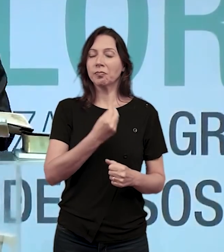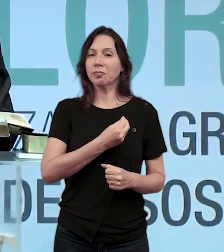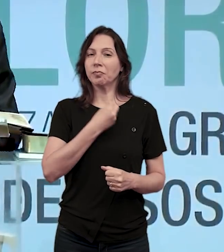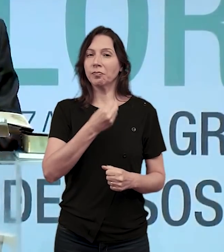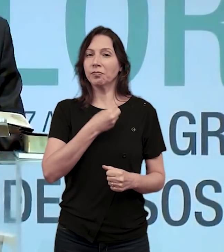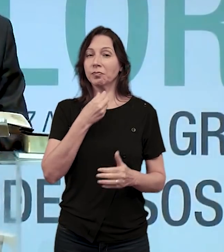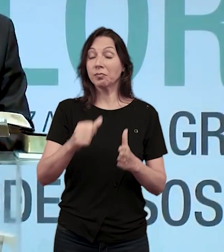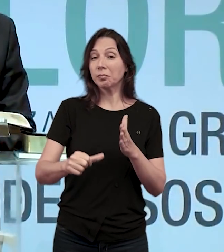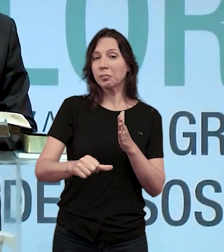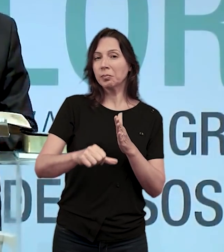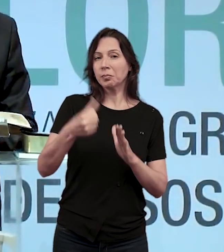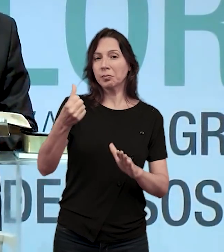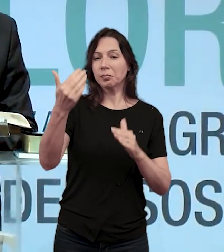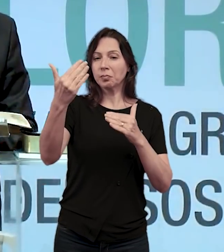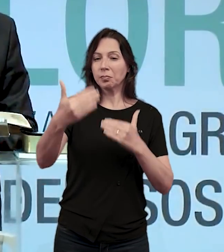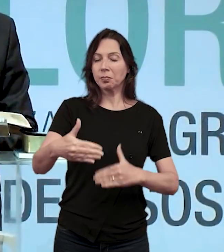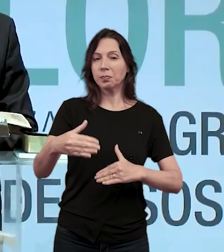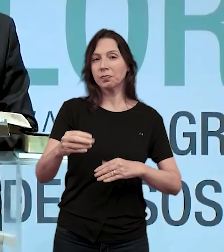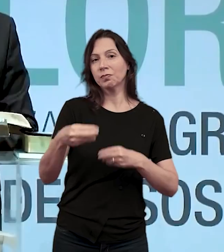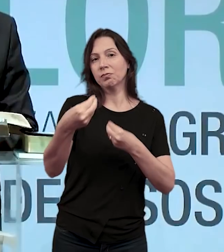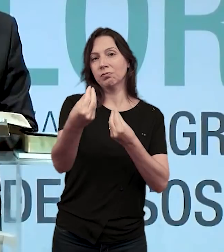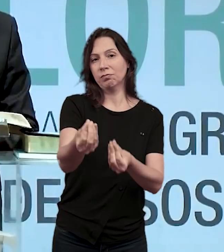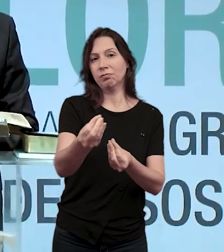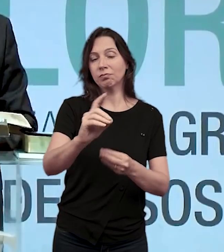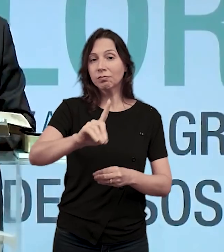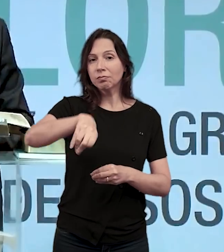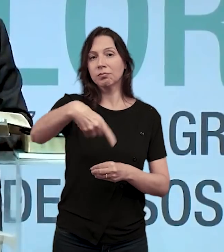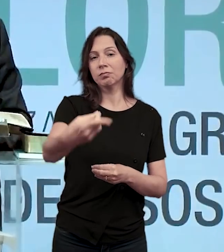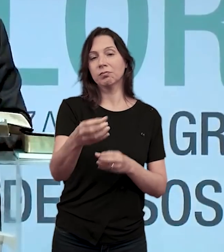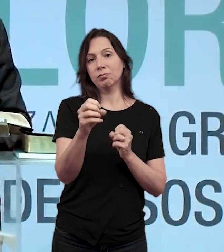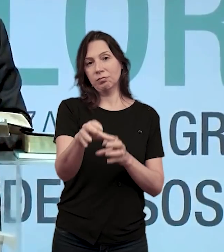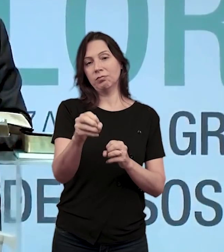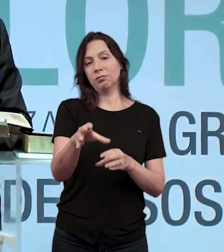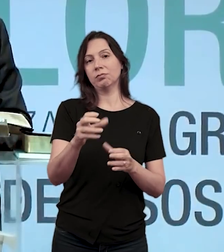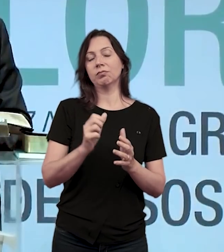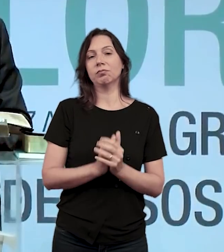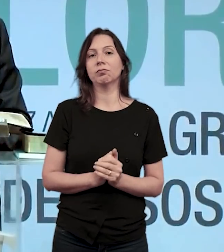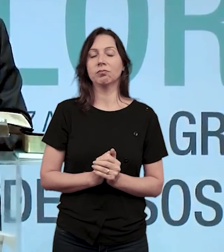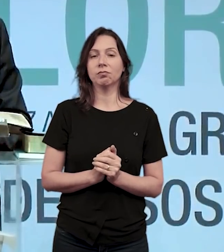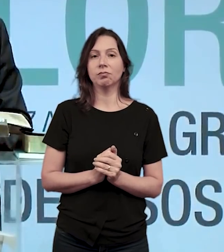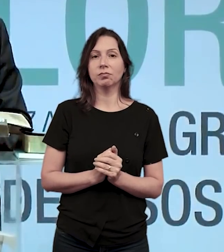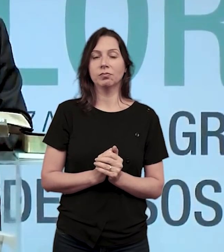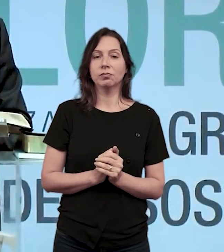a vida dá a prova, depois ela dá a lição.